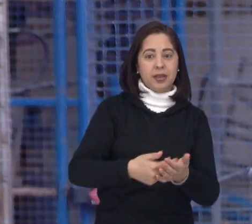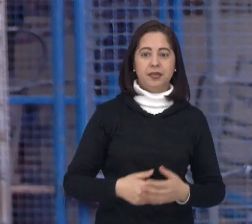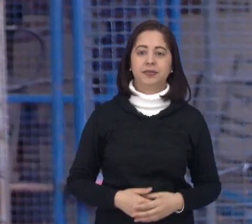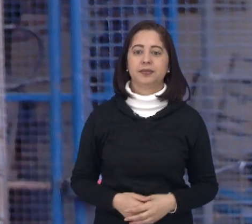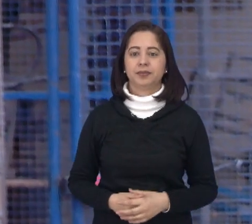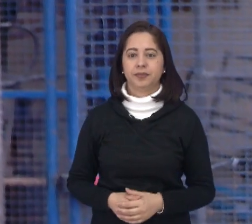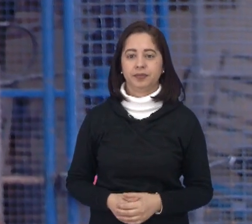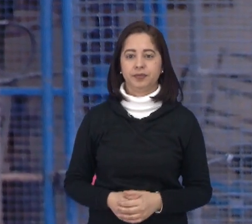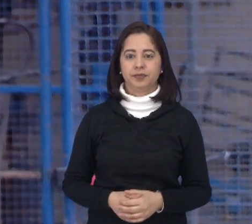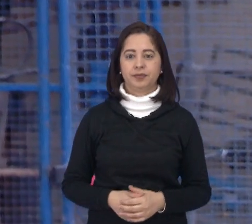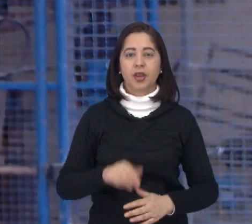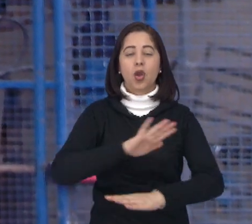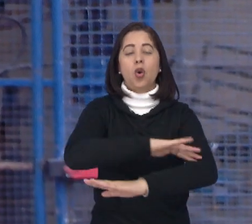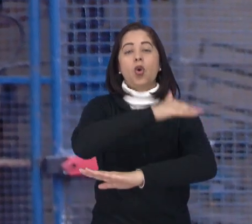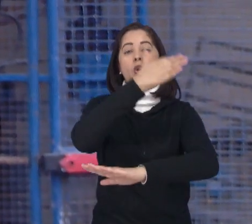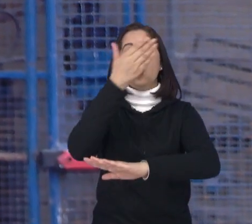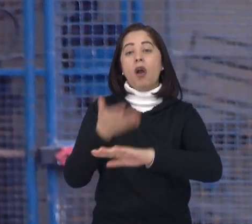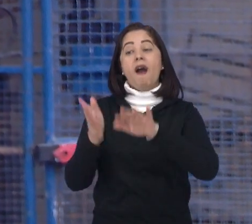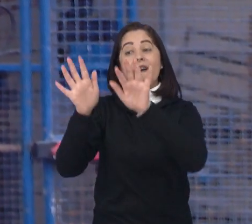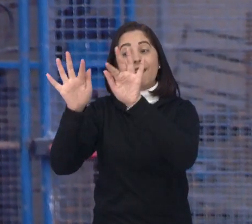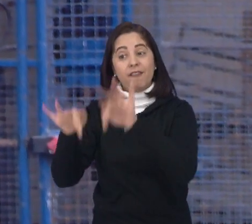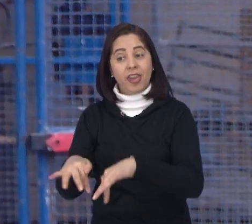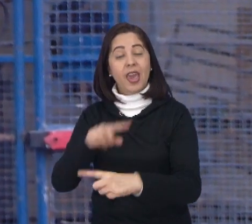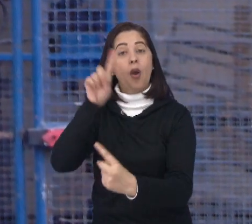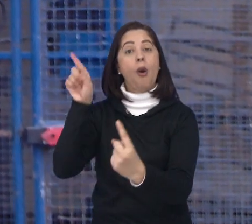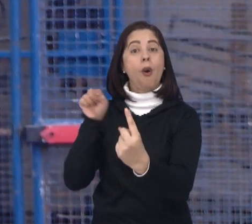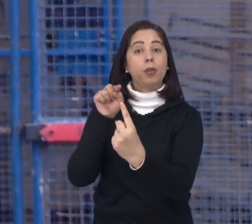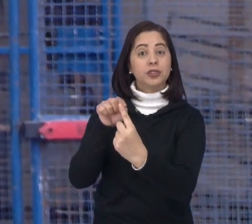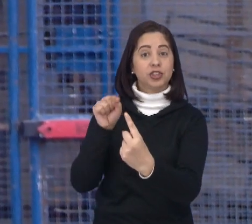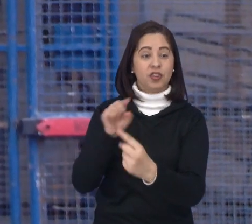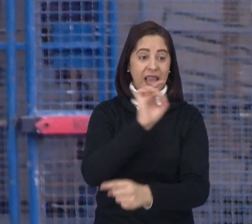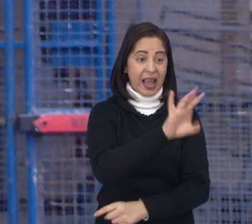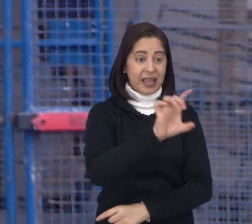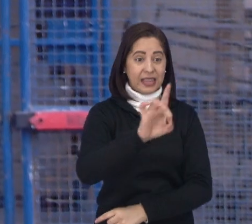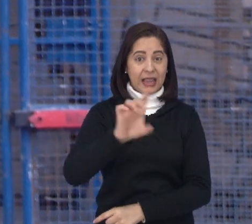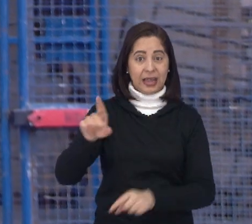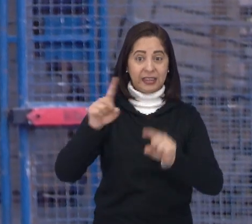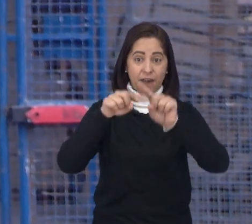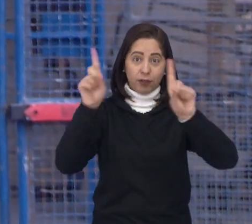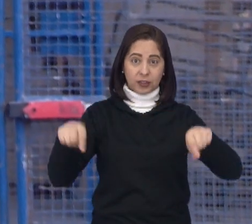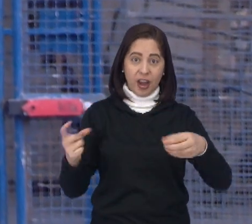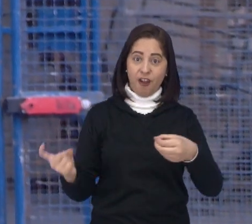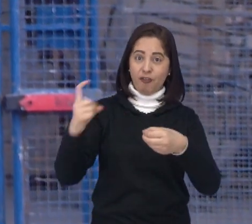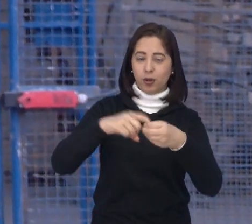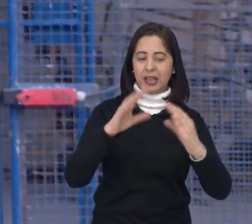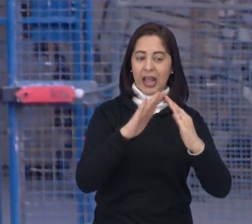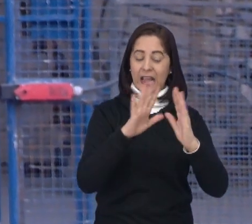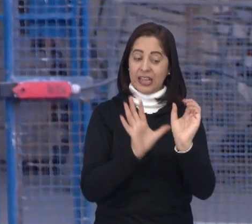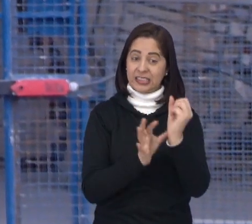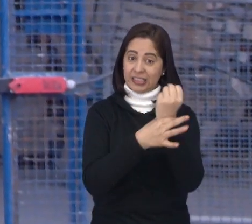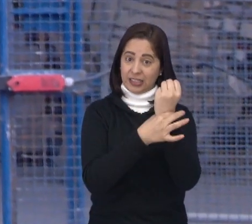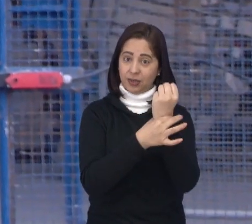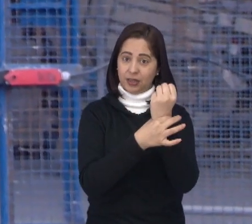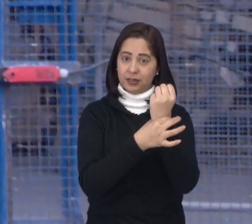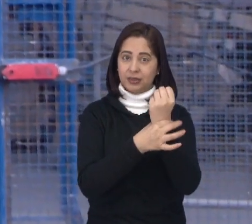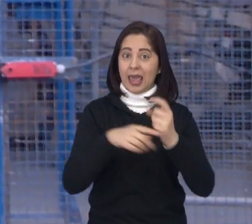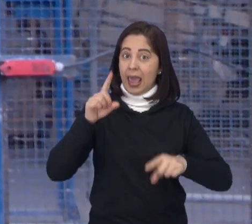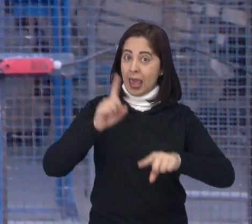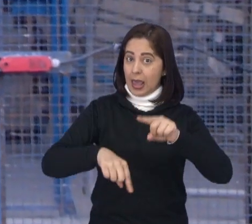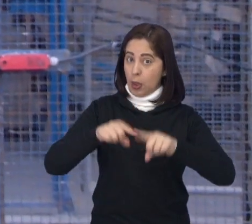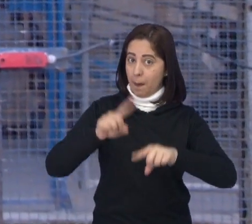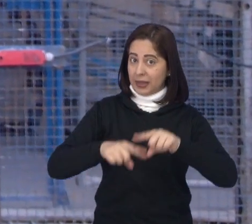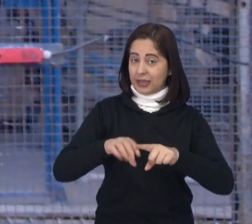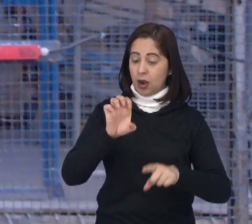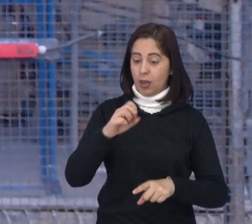no final do dia, o objetivo é que cada trabalhador possa retornar para casa em segurança. E os EPIs são